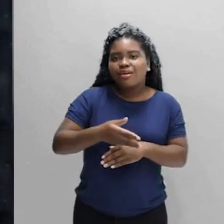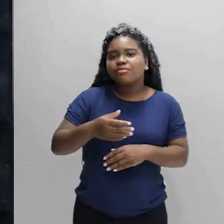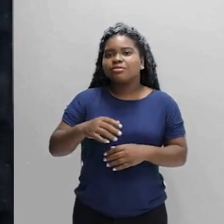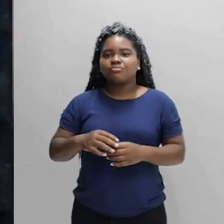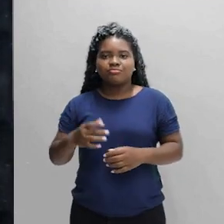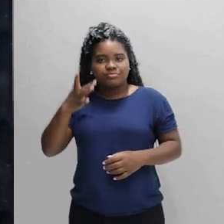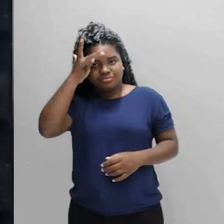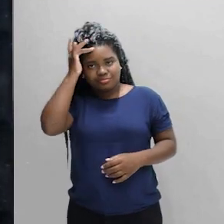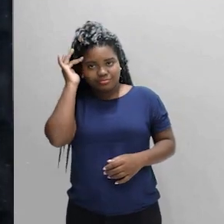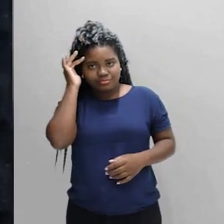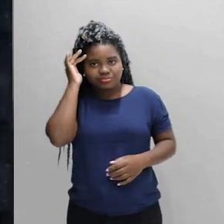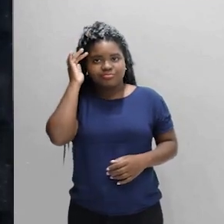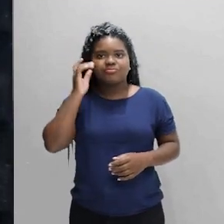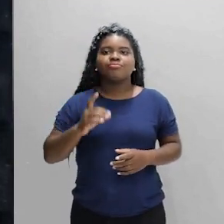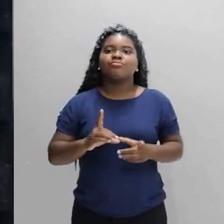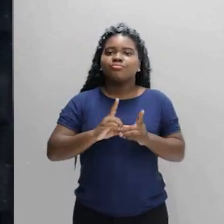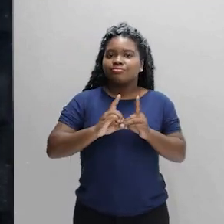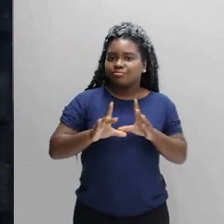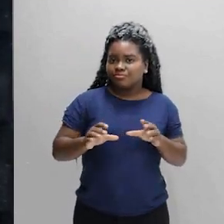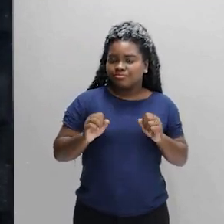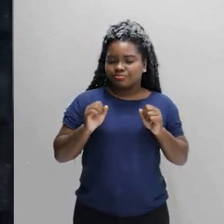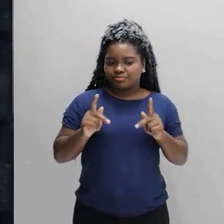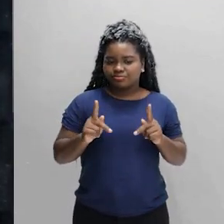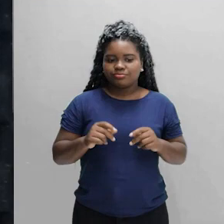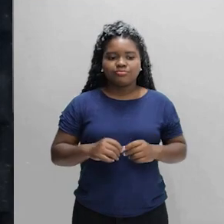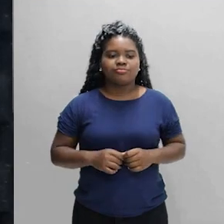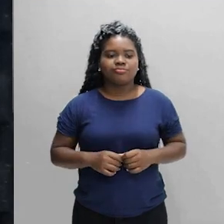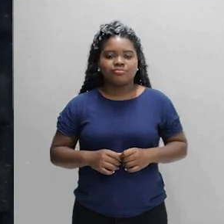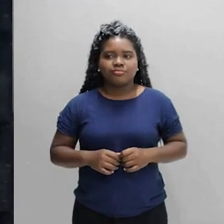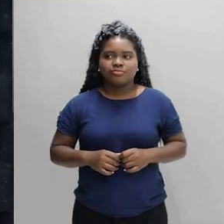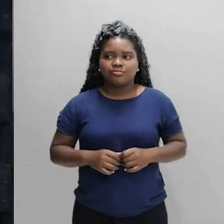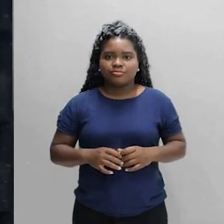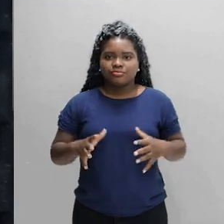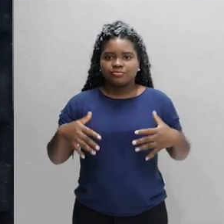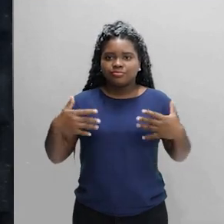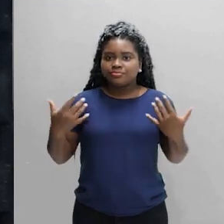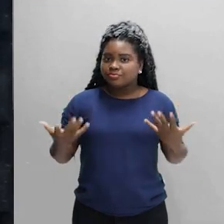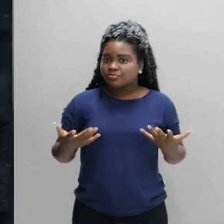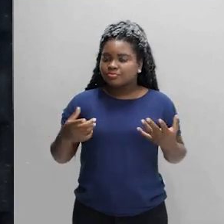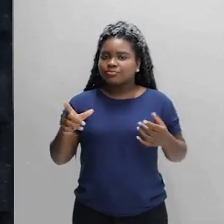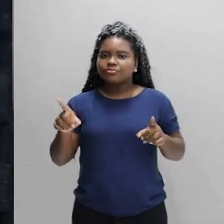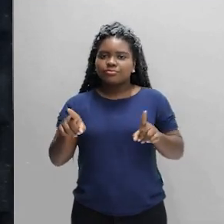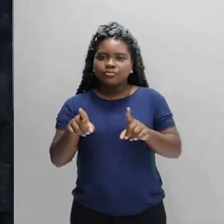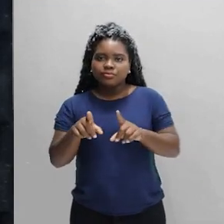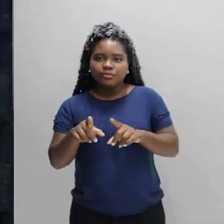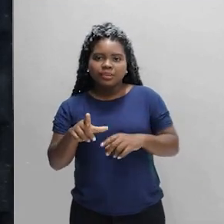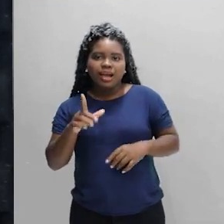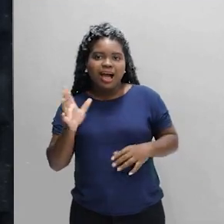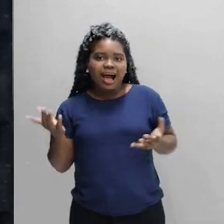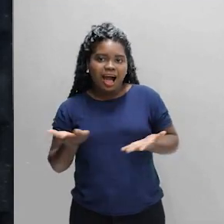do Estado. Beleza? Agora a gente vai sair um pouco dessa perspectiva liberal e vamos entrar na